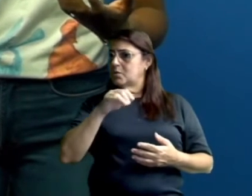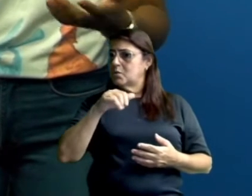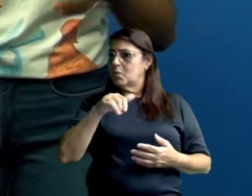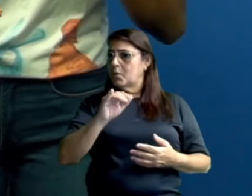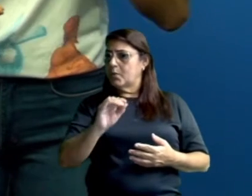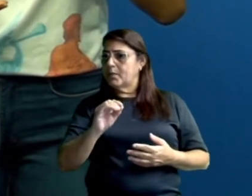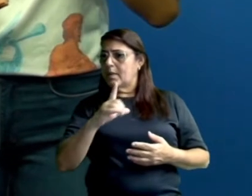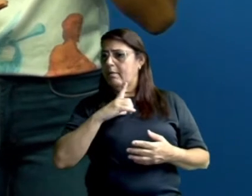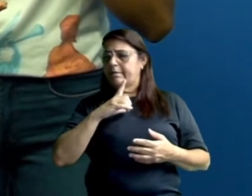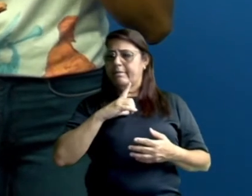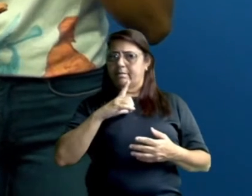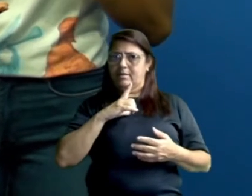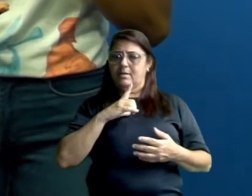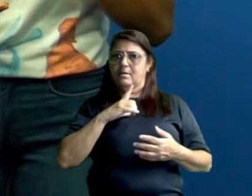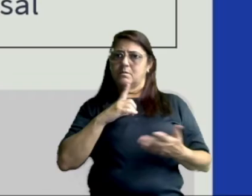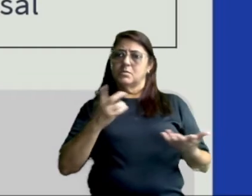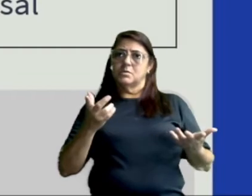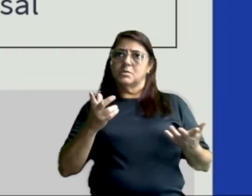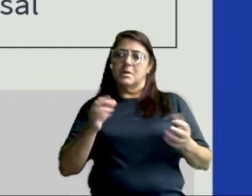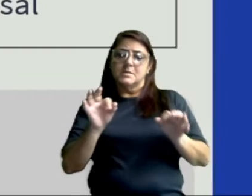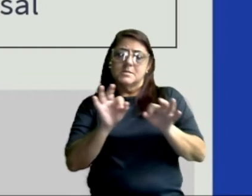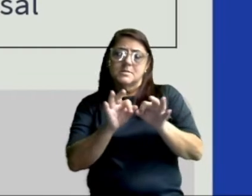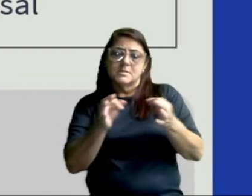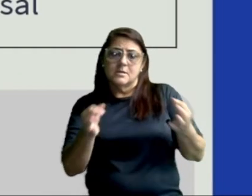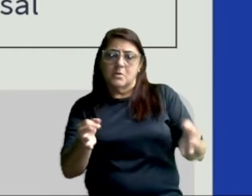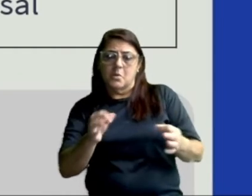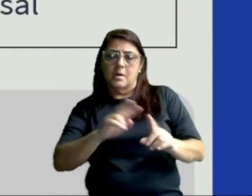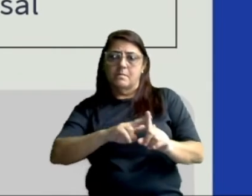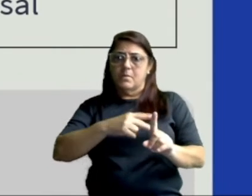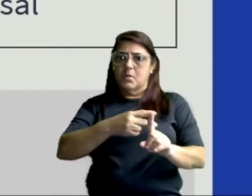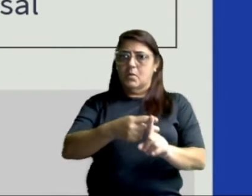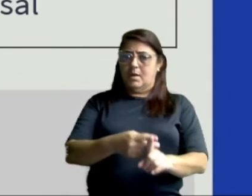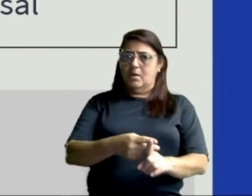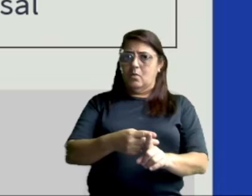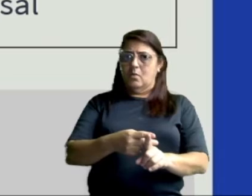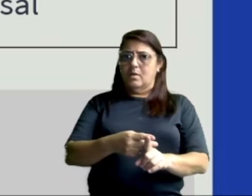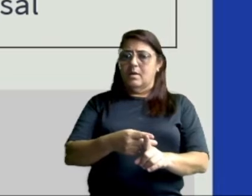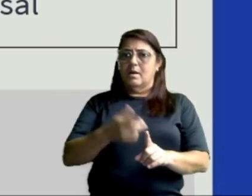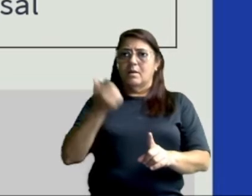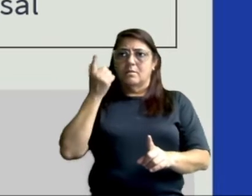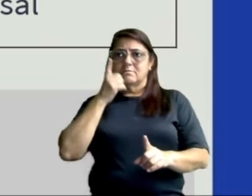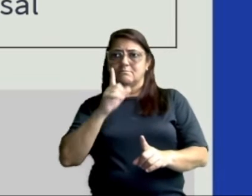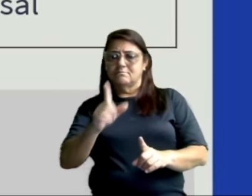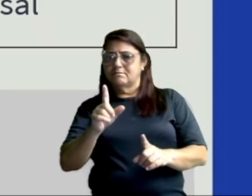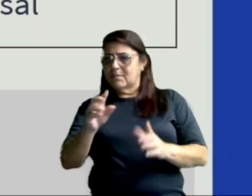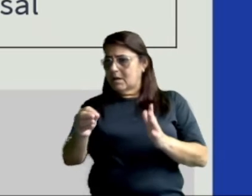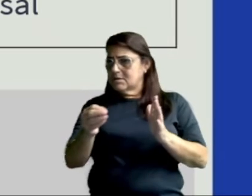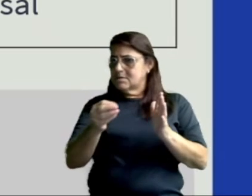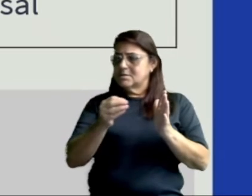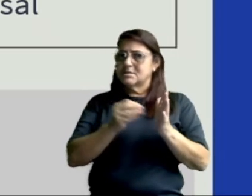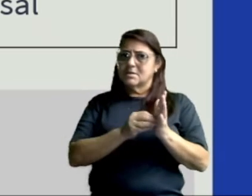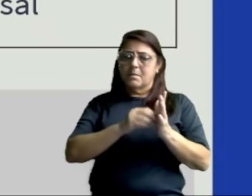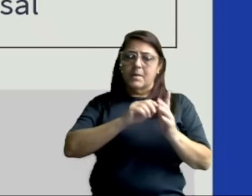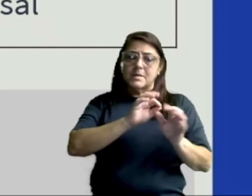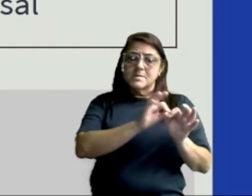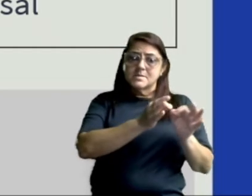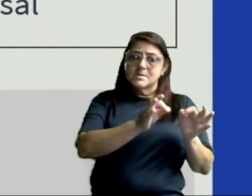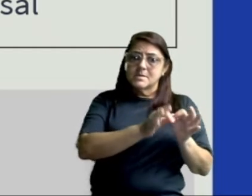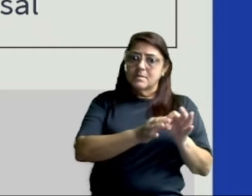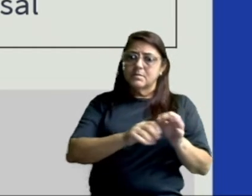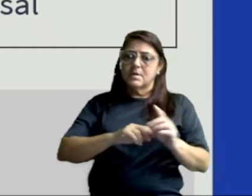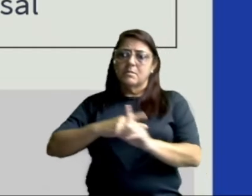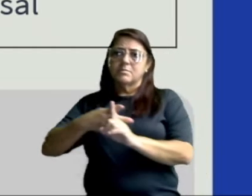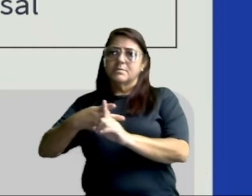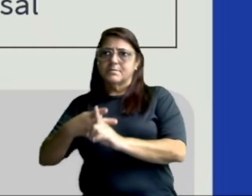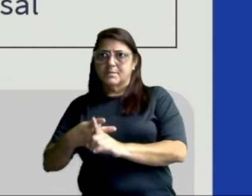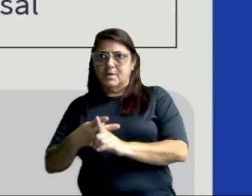para o plural. E note também que esse you, ele ganha a forma de are. tanto para singular quanto para o